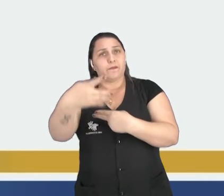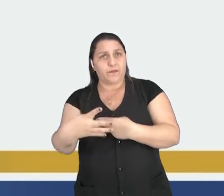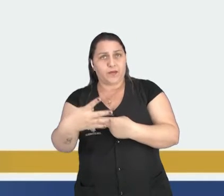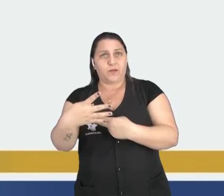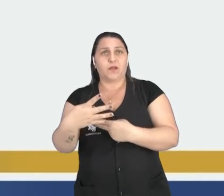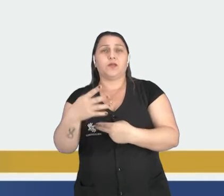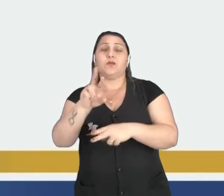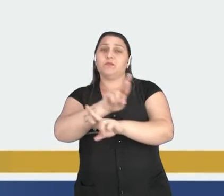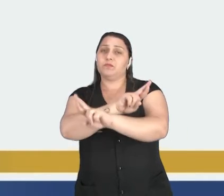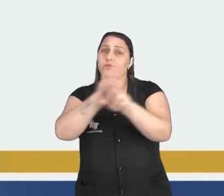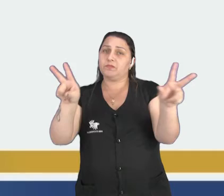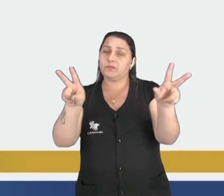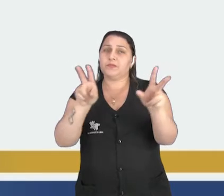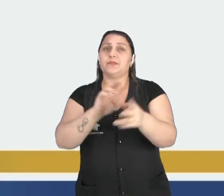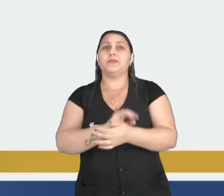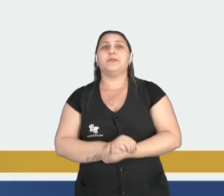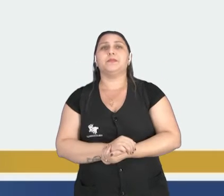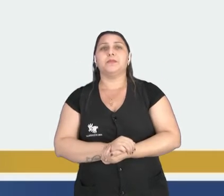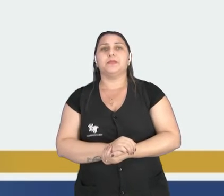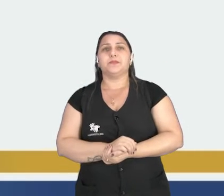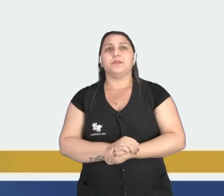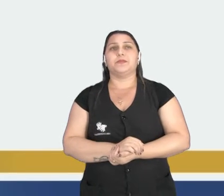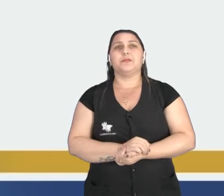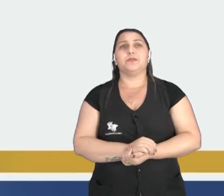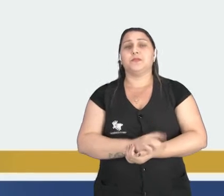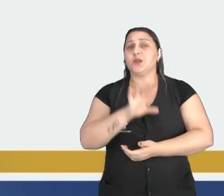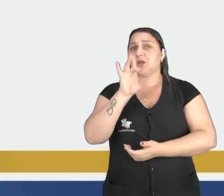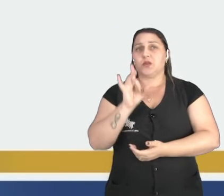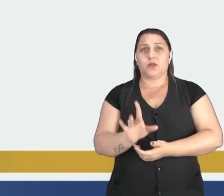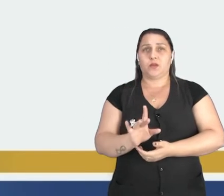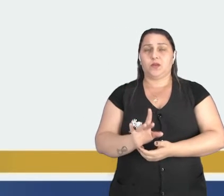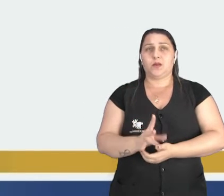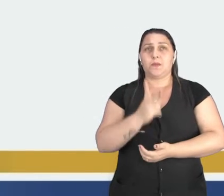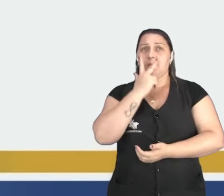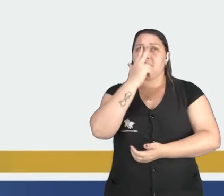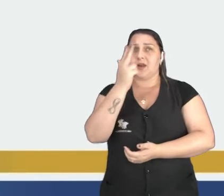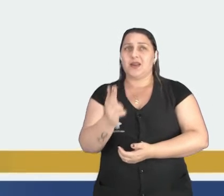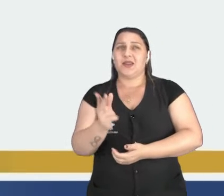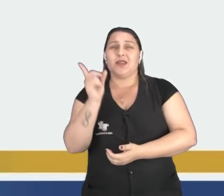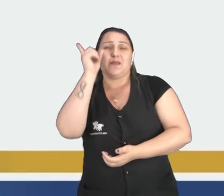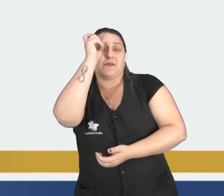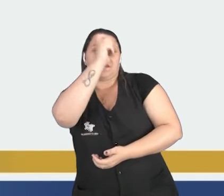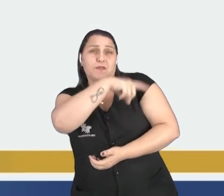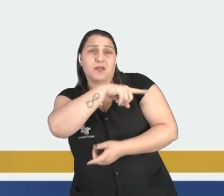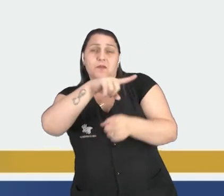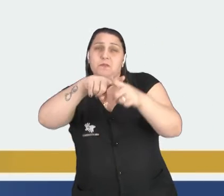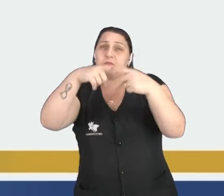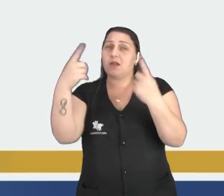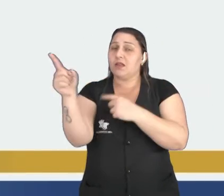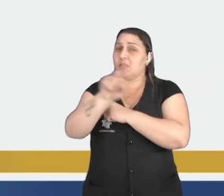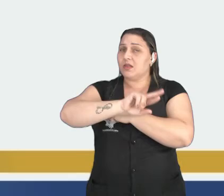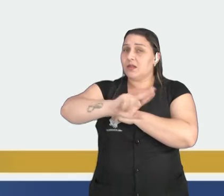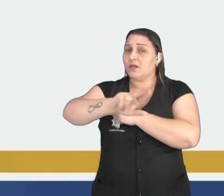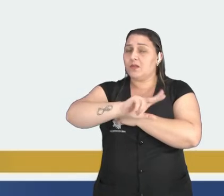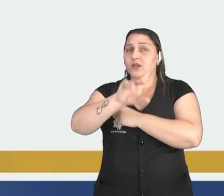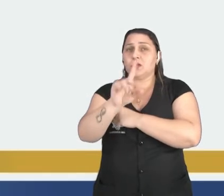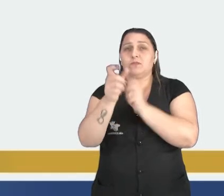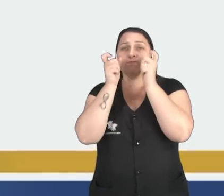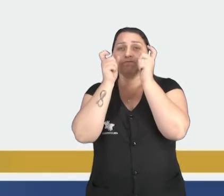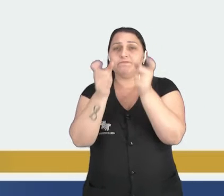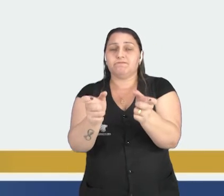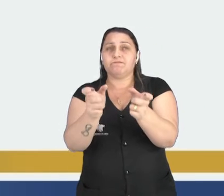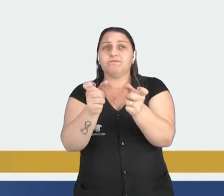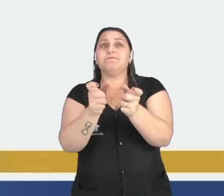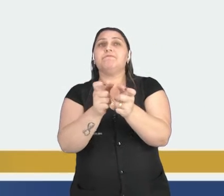dar 24 combos diferentes, tá? Apenas isso. Parece uma coisa tão complicada, mas não é. Então, é só você prestar